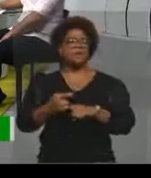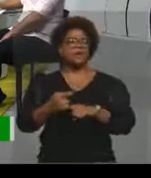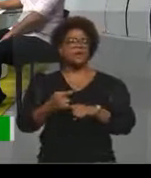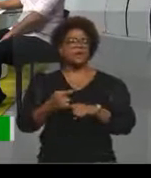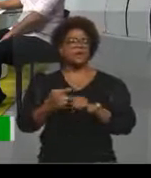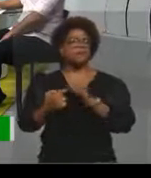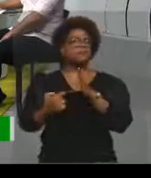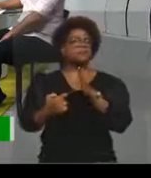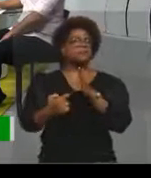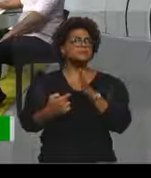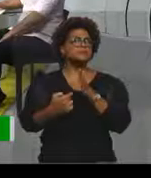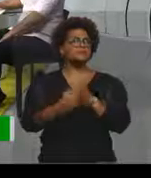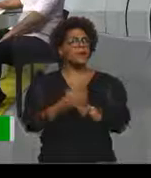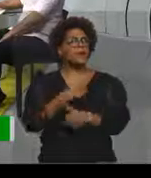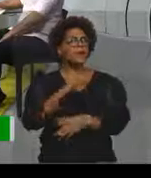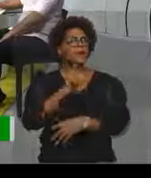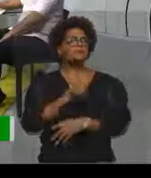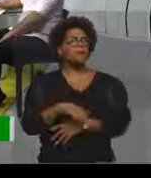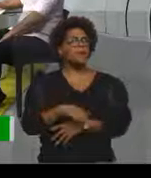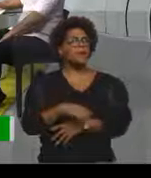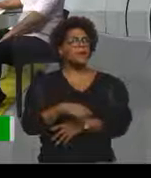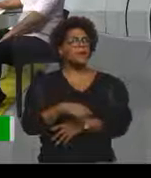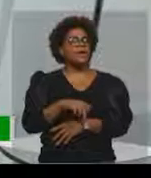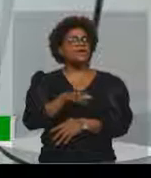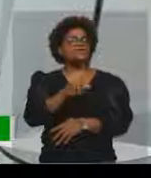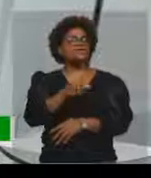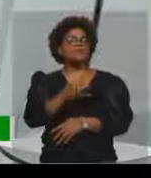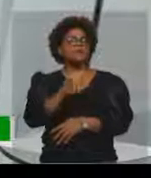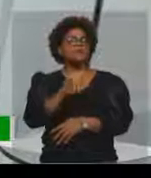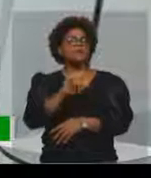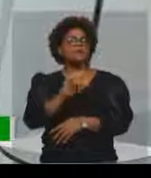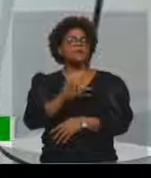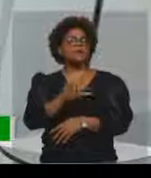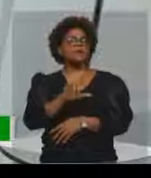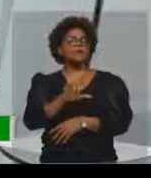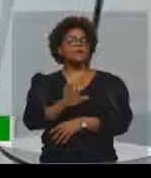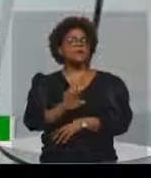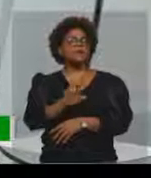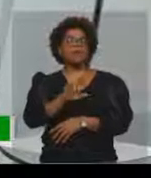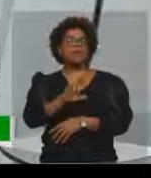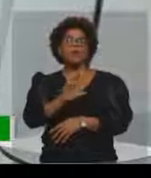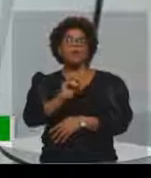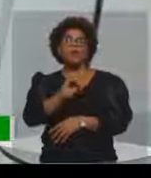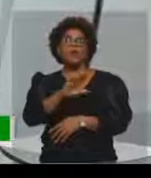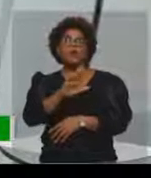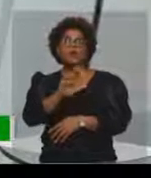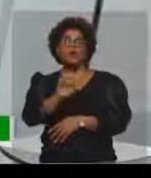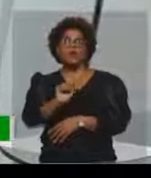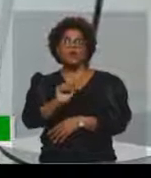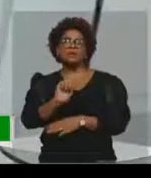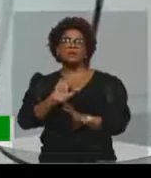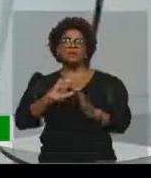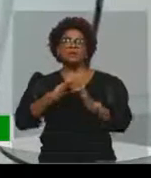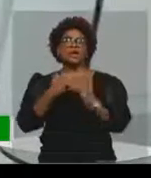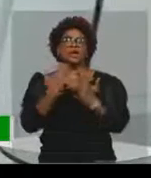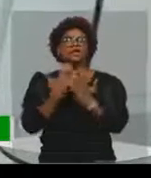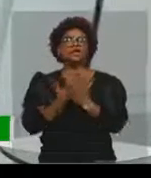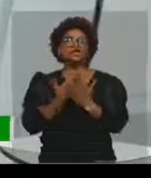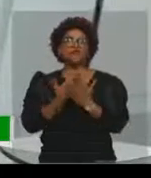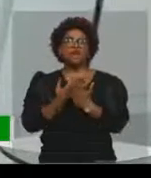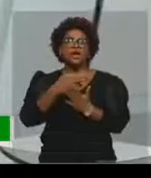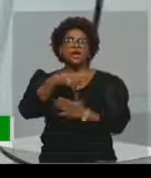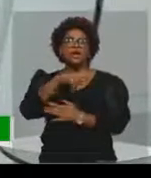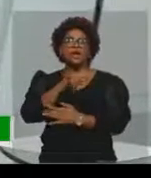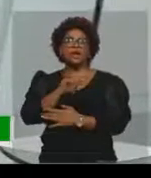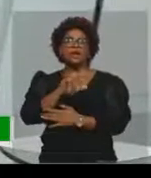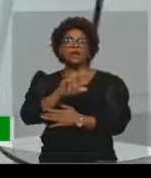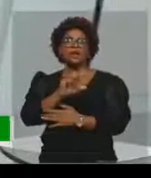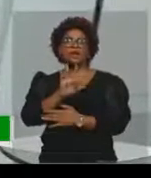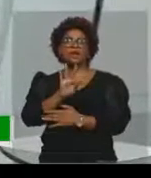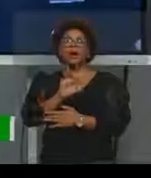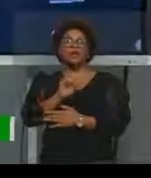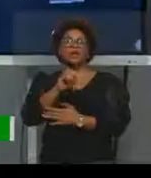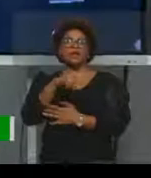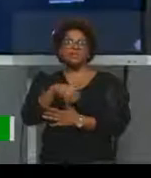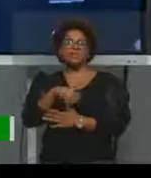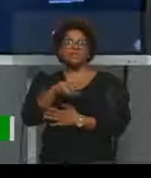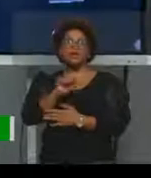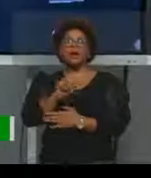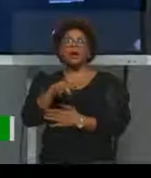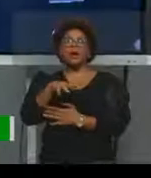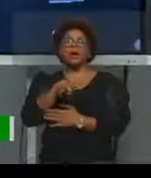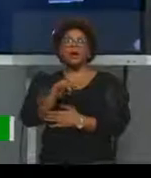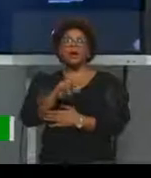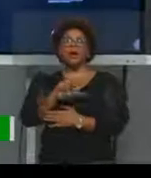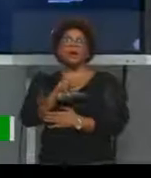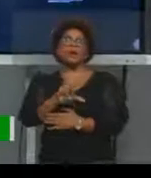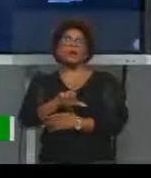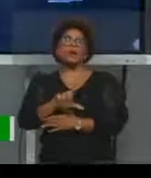também, professora, é da Gemily Rosa. Ela é estudante da Escola Estadual Newton Amaral. Ela é do município de Betim. Ela